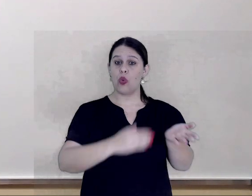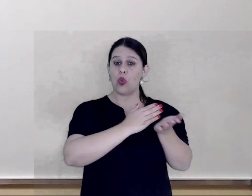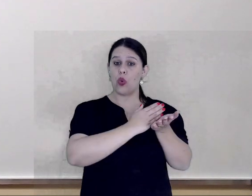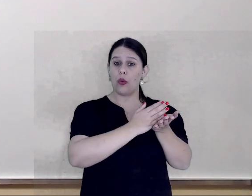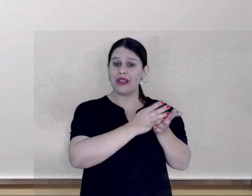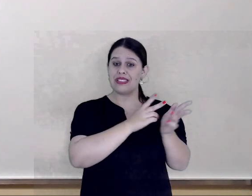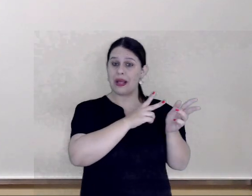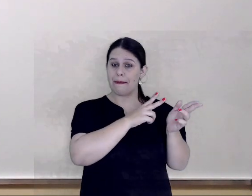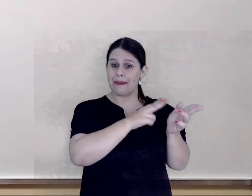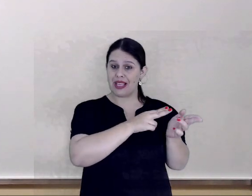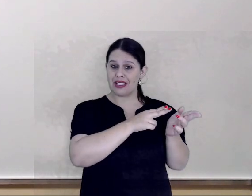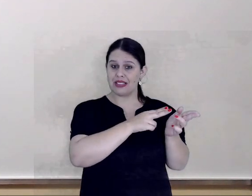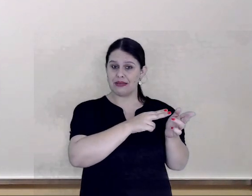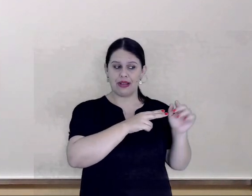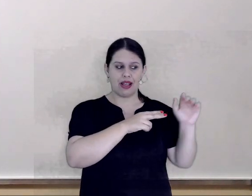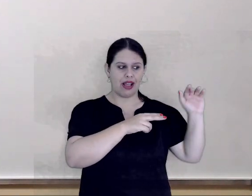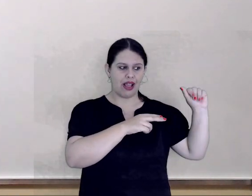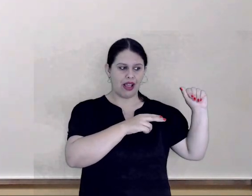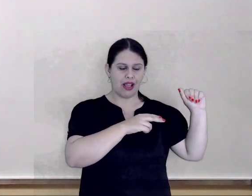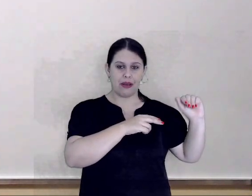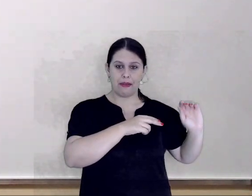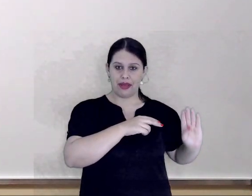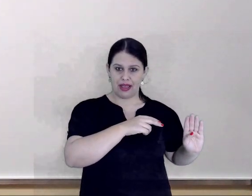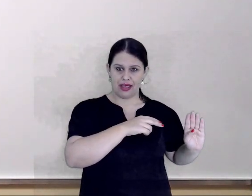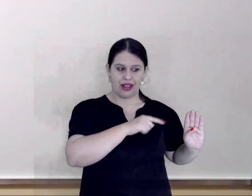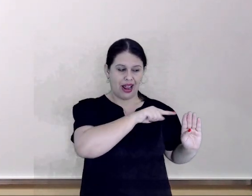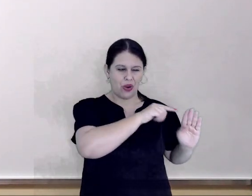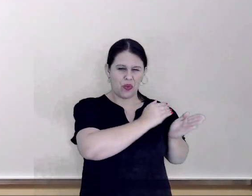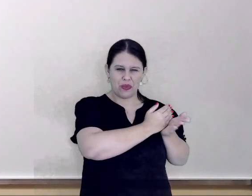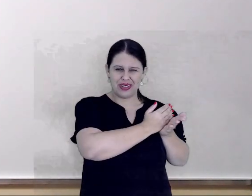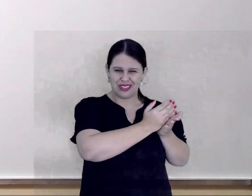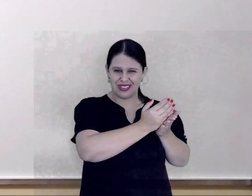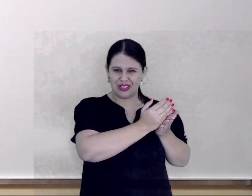mesma origem do vetor A e do vetor B, ok?